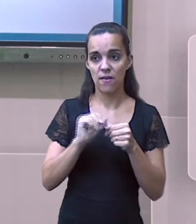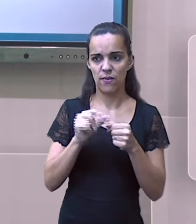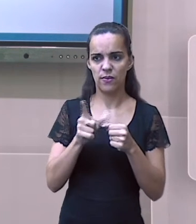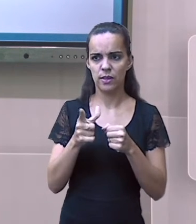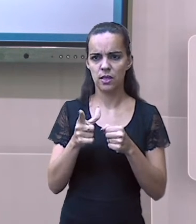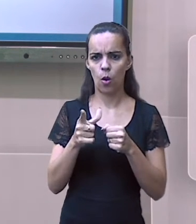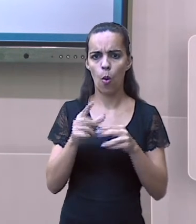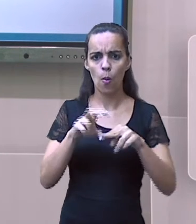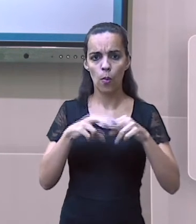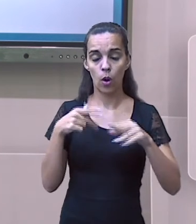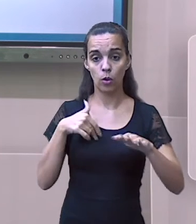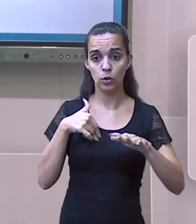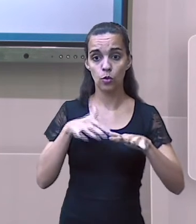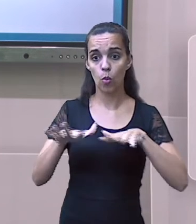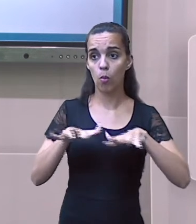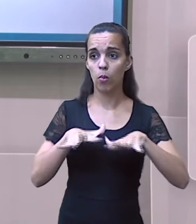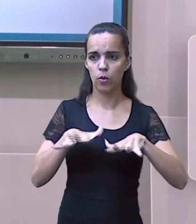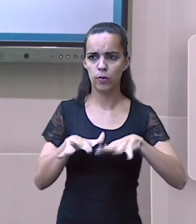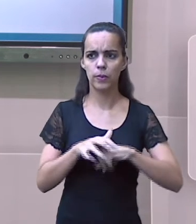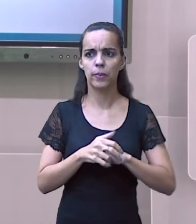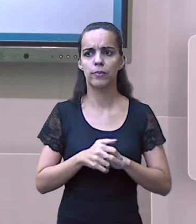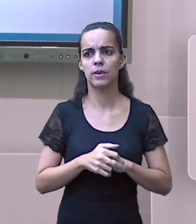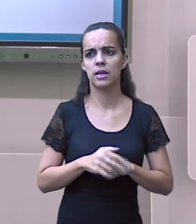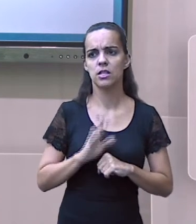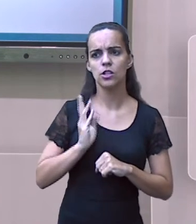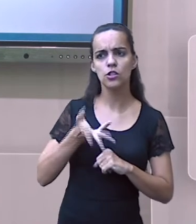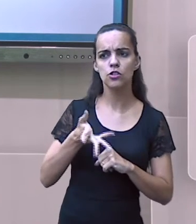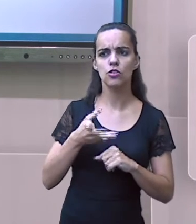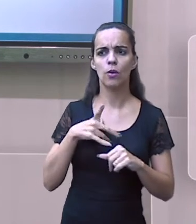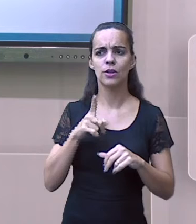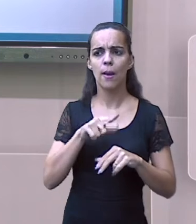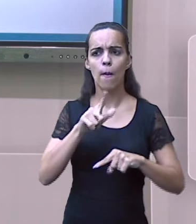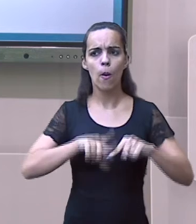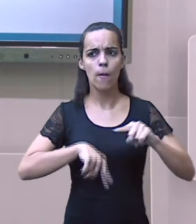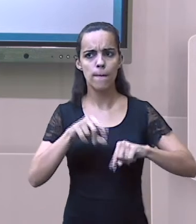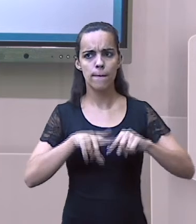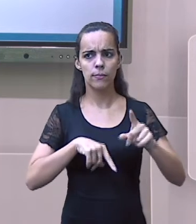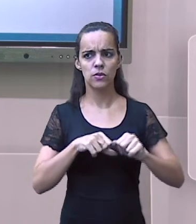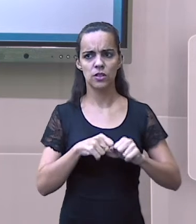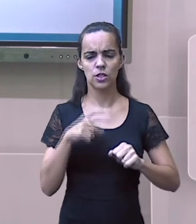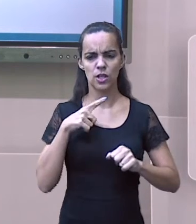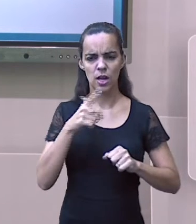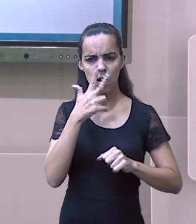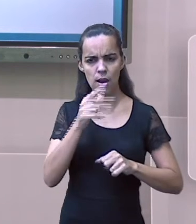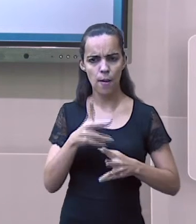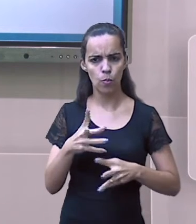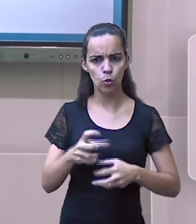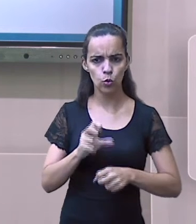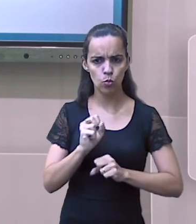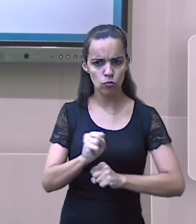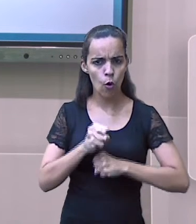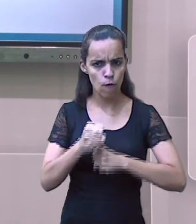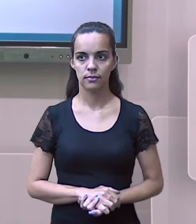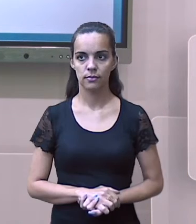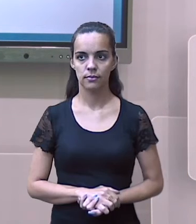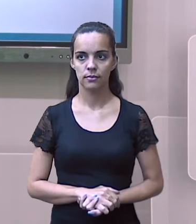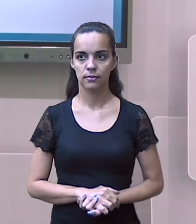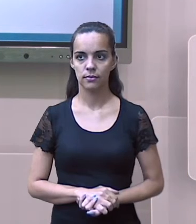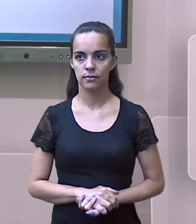muita movimentação, tá? Já que esse material ele é bem resistente a altas